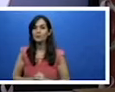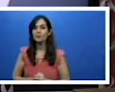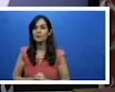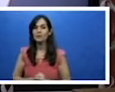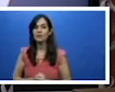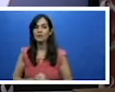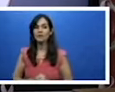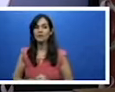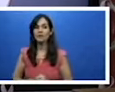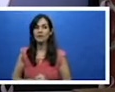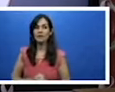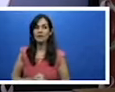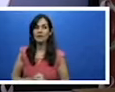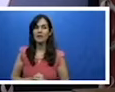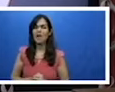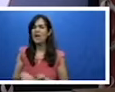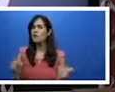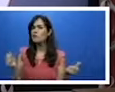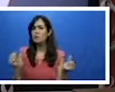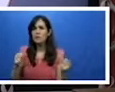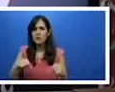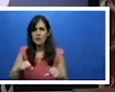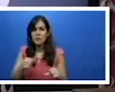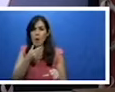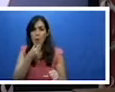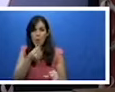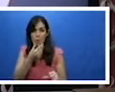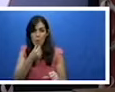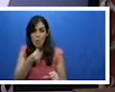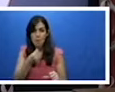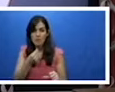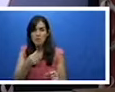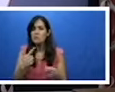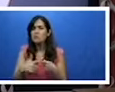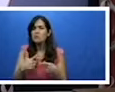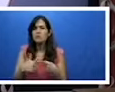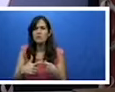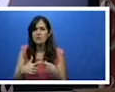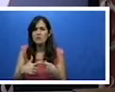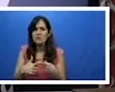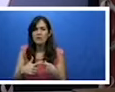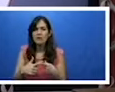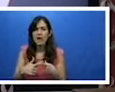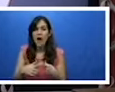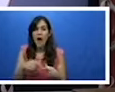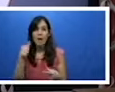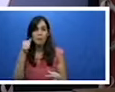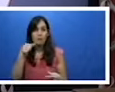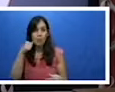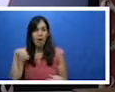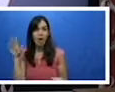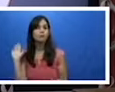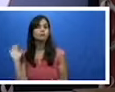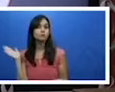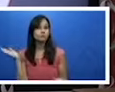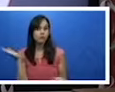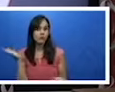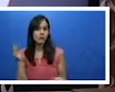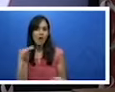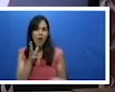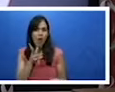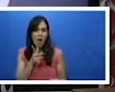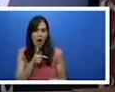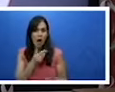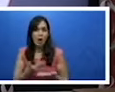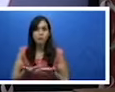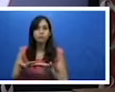Devia ser insuportável para Herbert Dawlish o fato de que, se a garçonete não tivesse sido tão lenta em